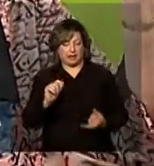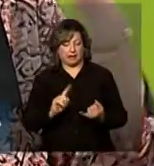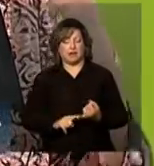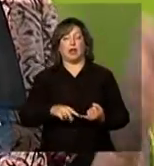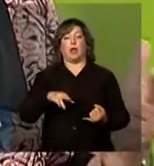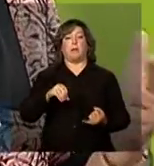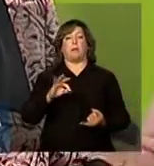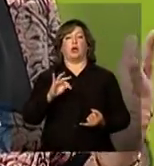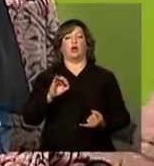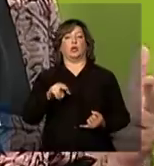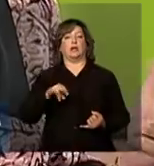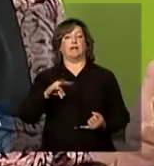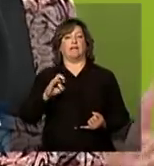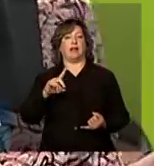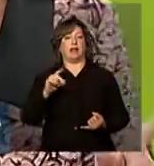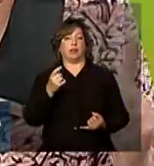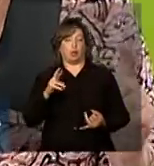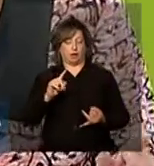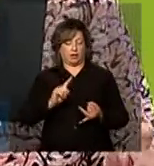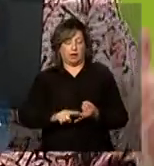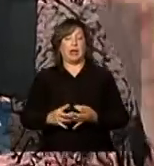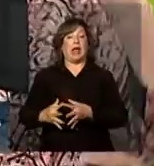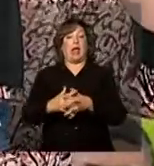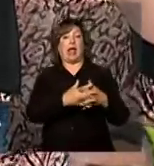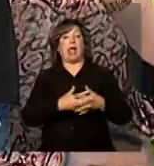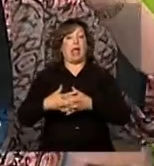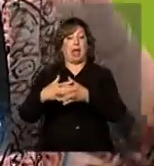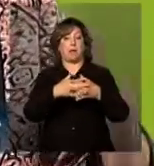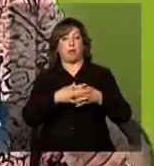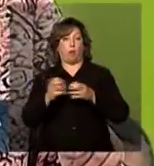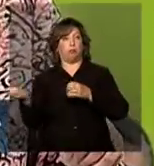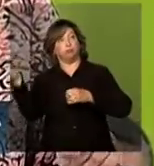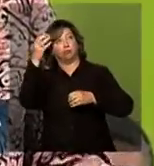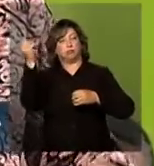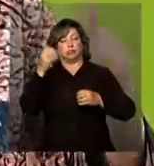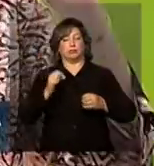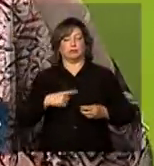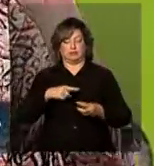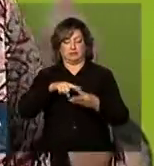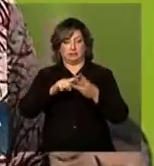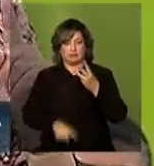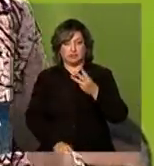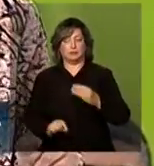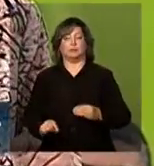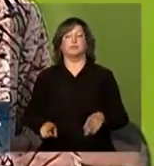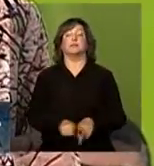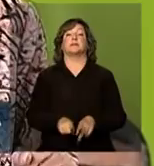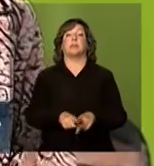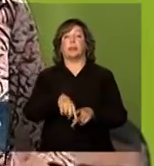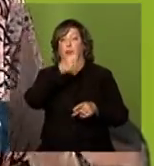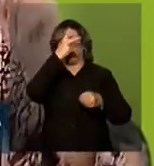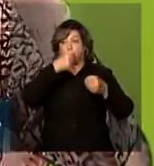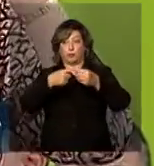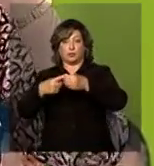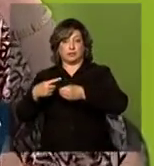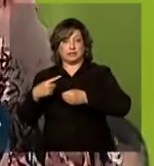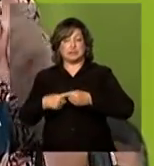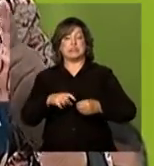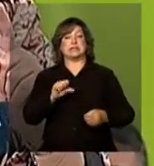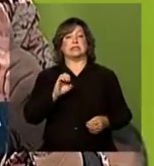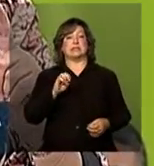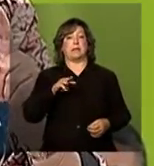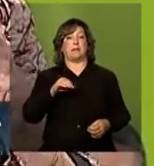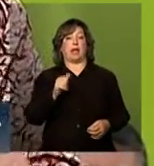e caminhão caçamba para os municípios do semiárido e da região